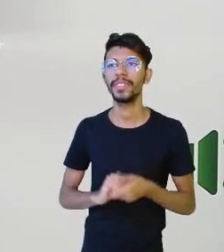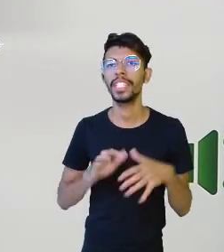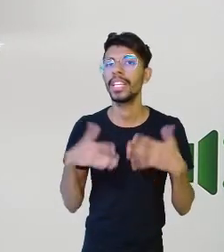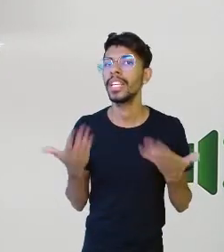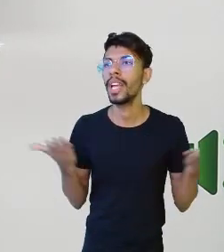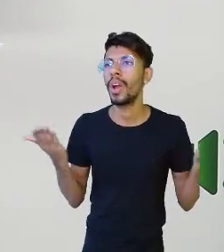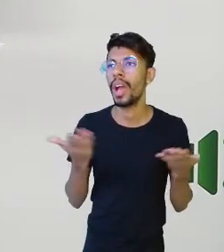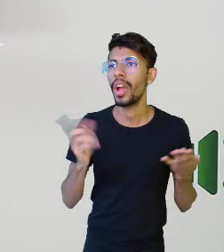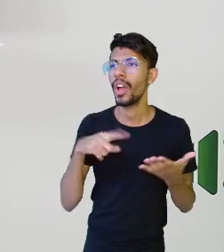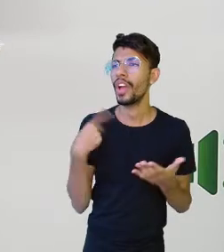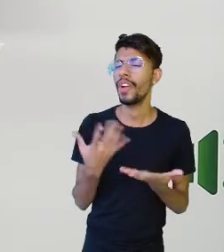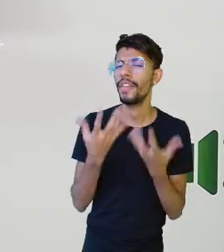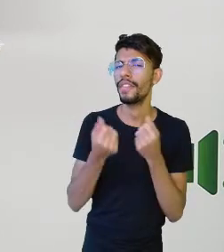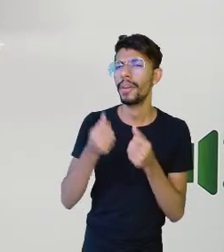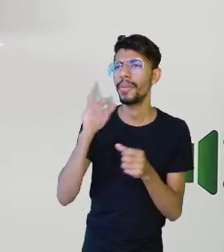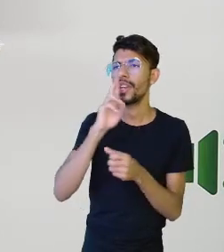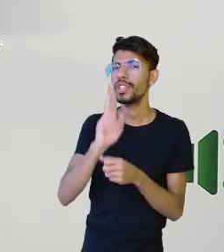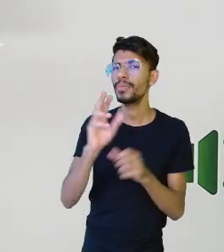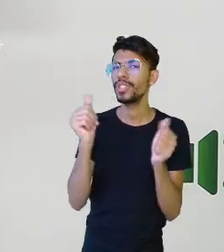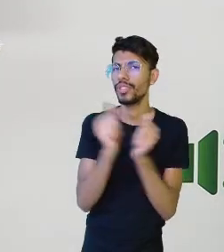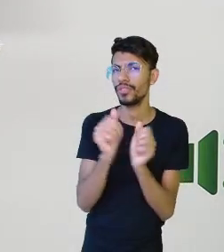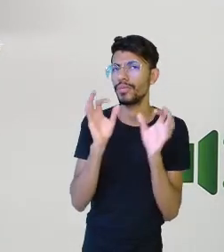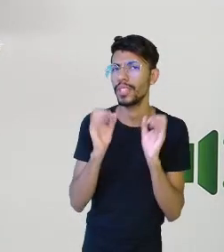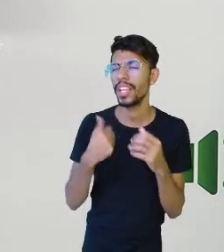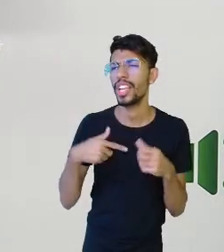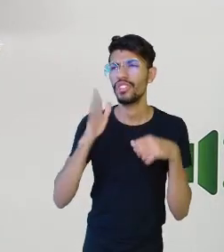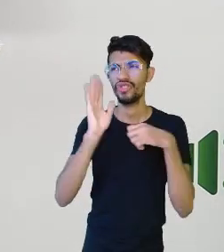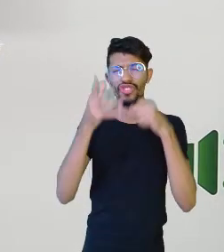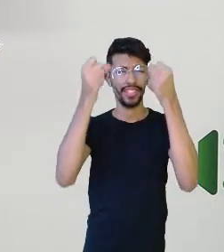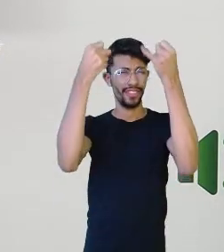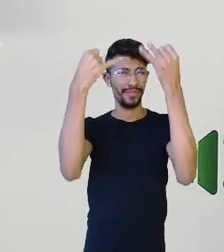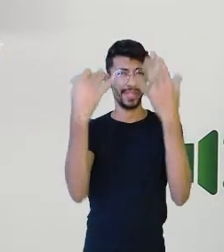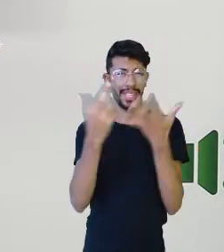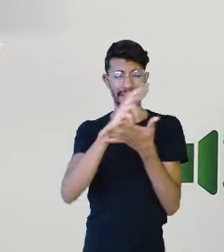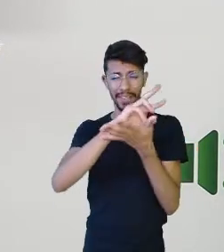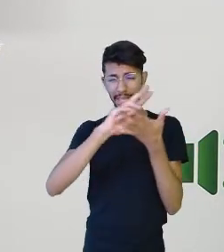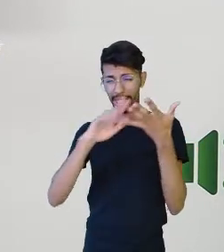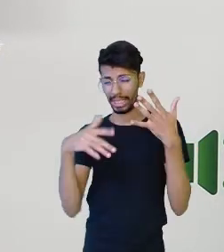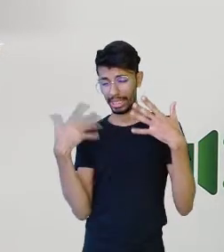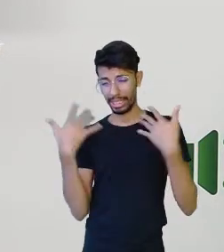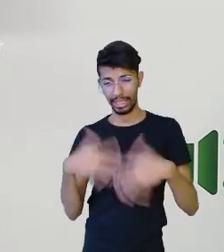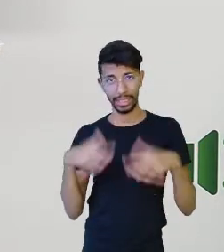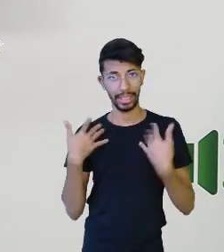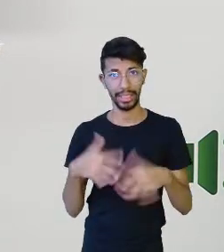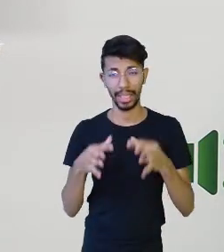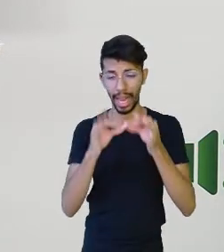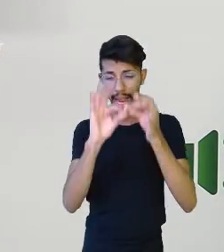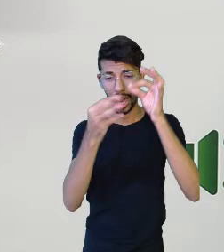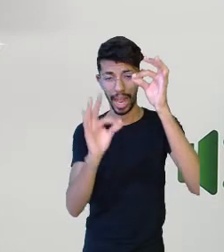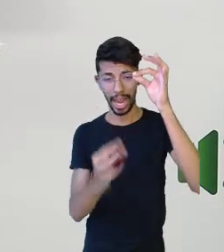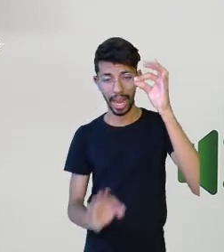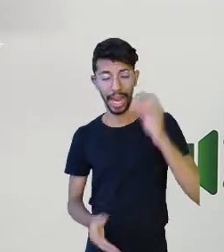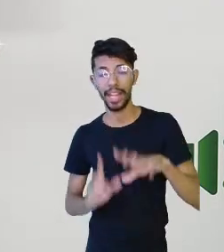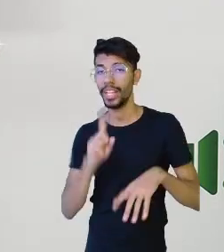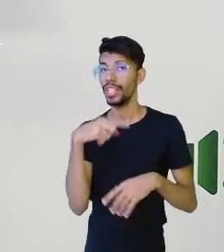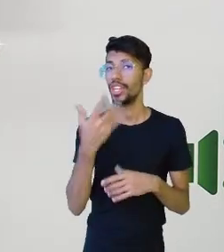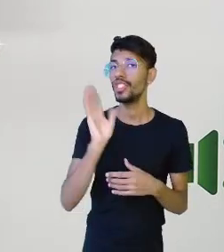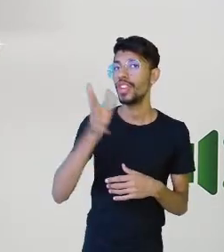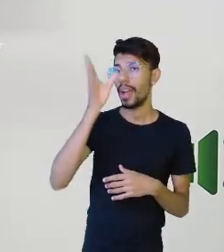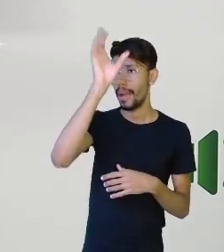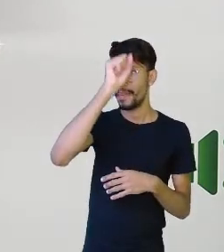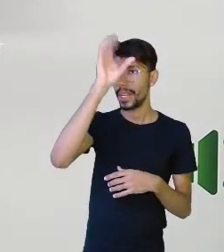Agora a gente vai responder junto. Eu já expliquei muitas coisas para vocês. A gente já aprendeu como é que se forma uma